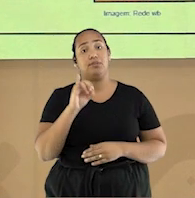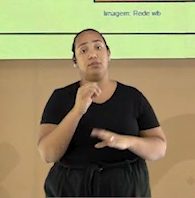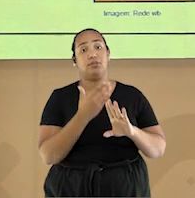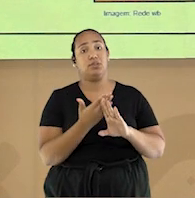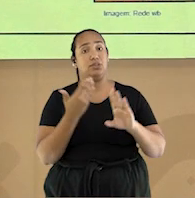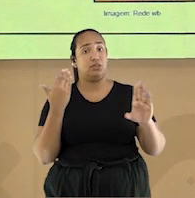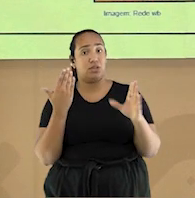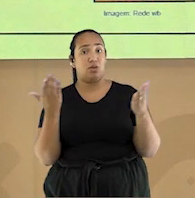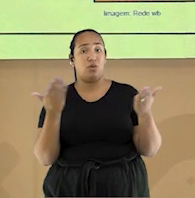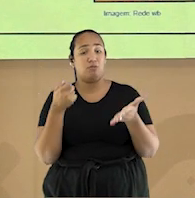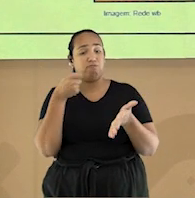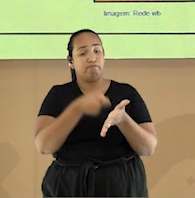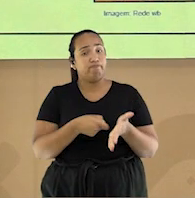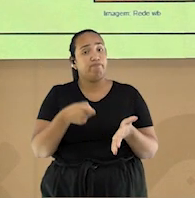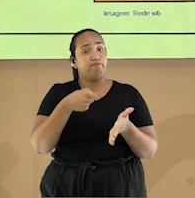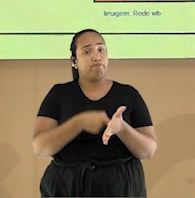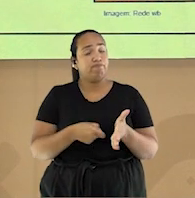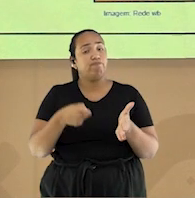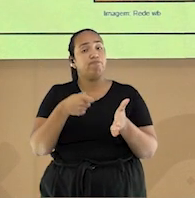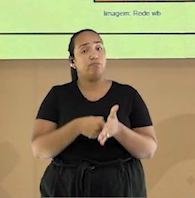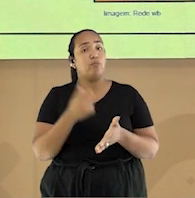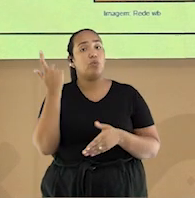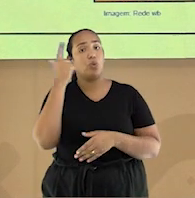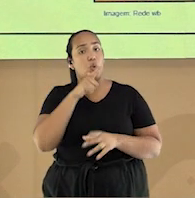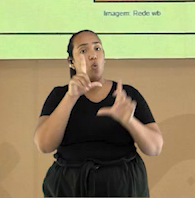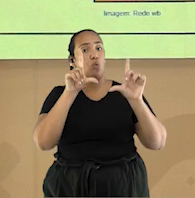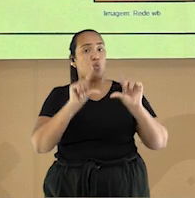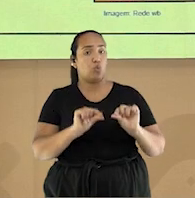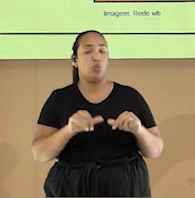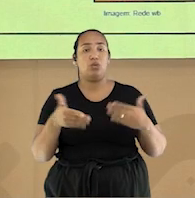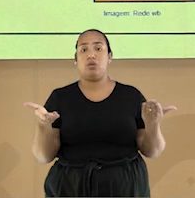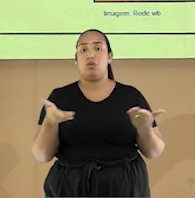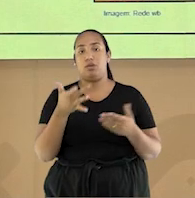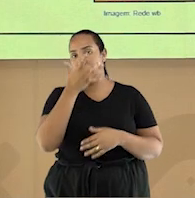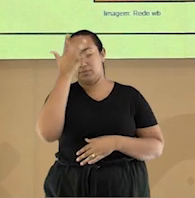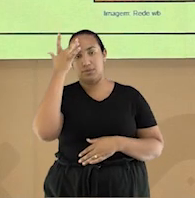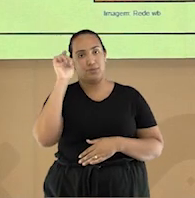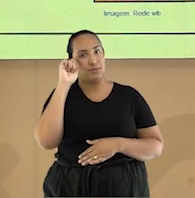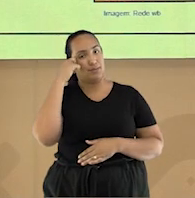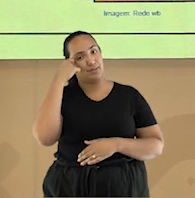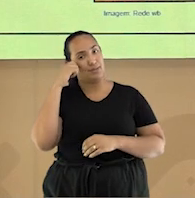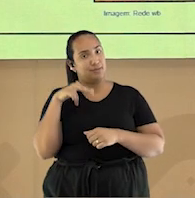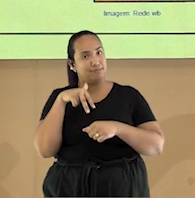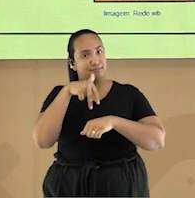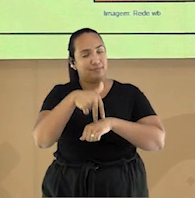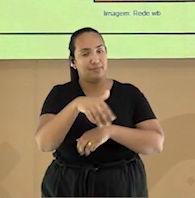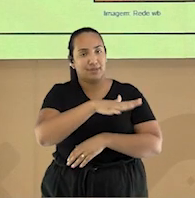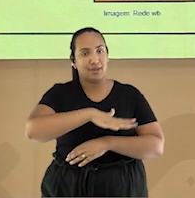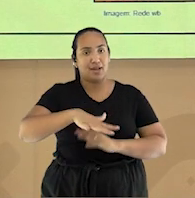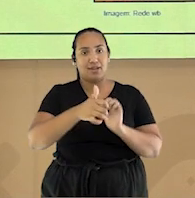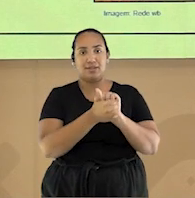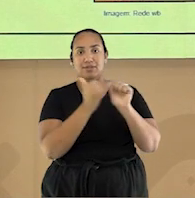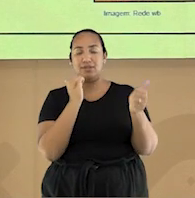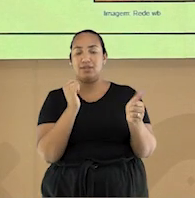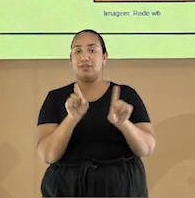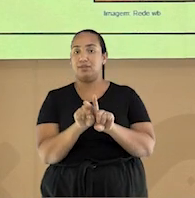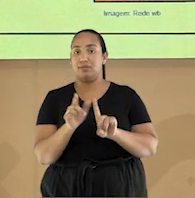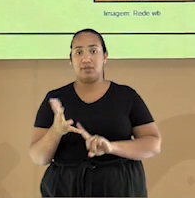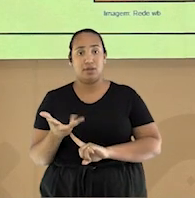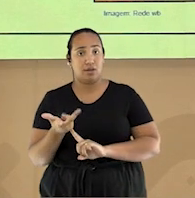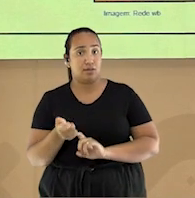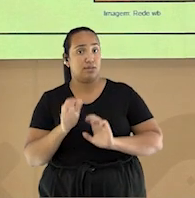de muita luta, foi diminuindo aos poucos e o negro foi encontrando lugar nos esportes e artes, mas não